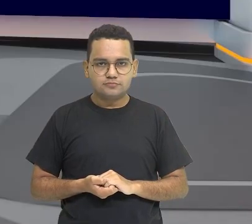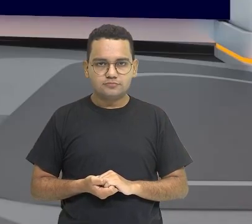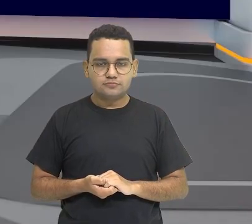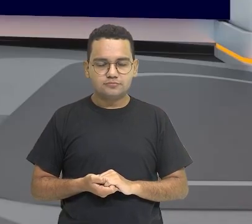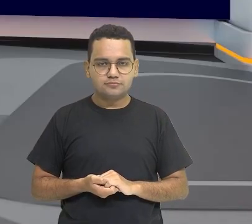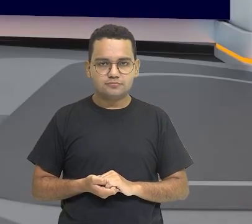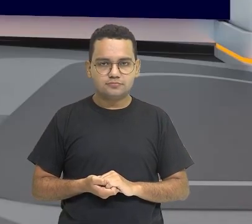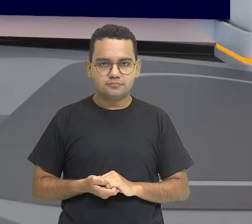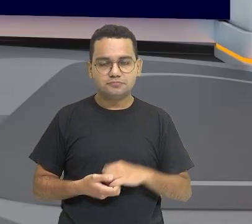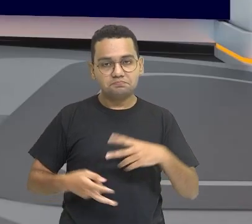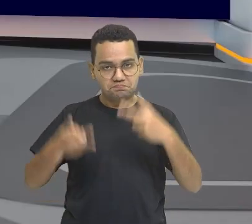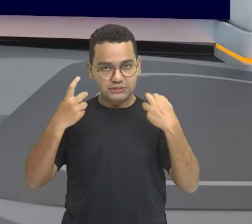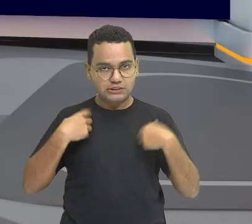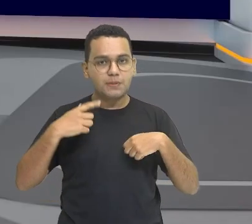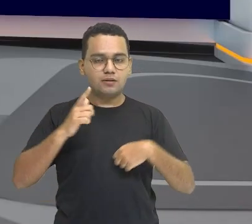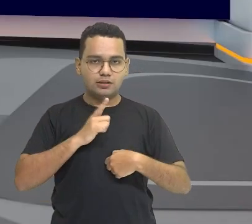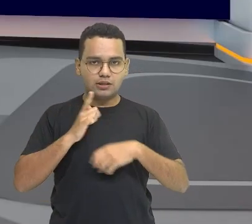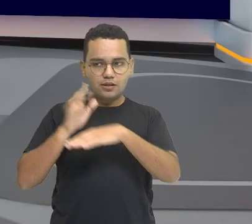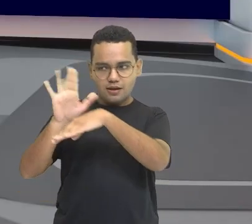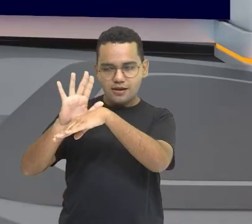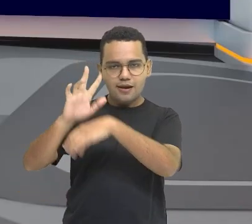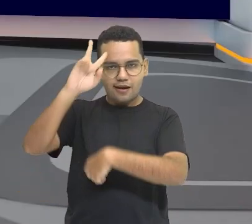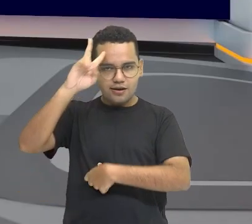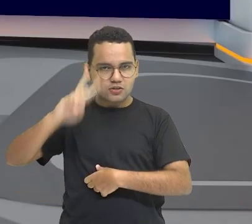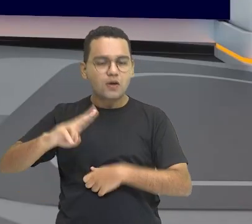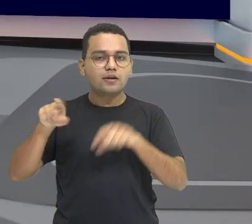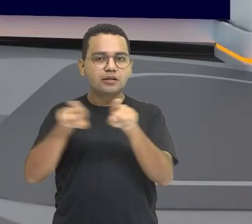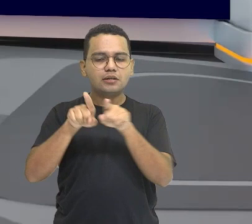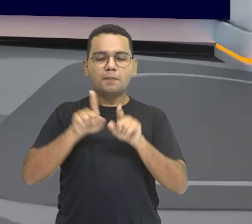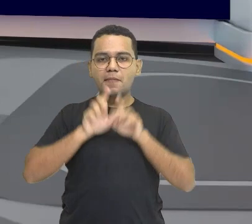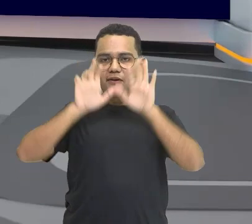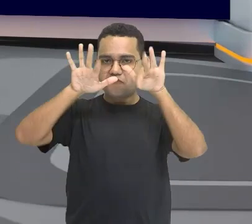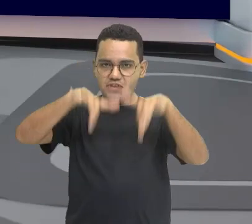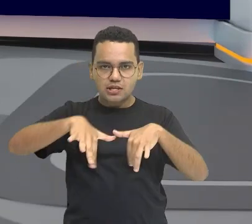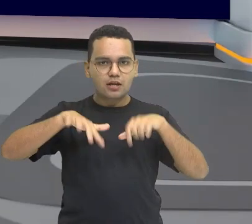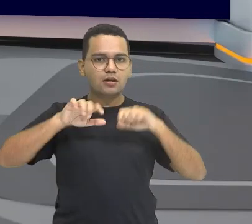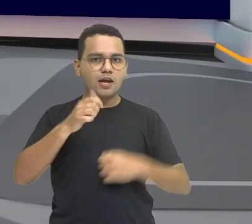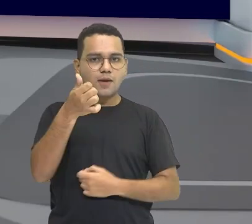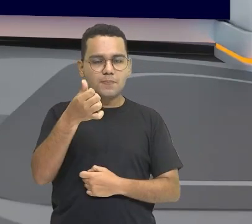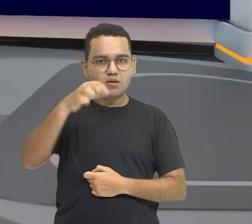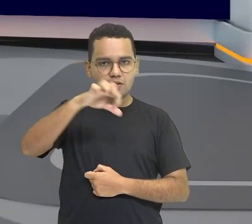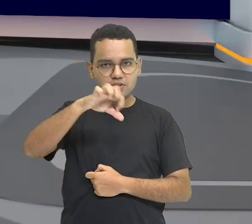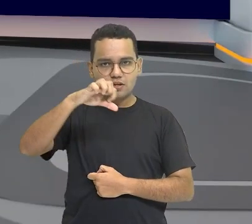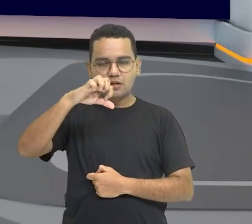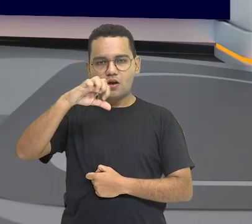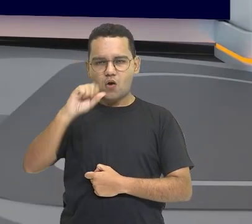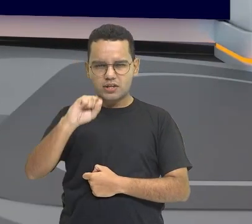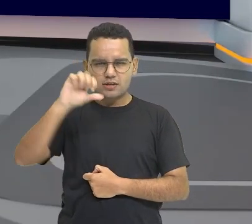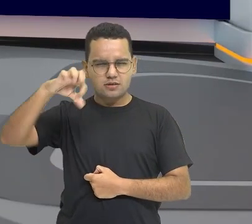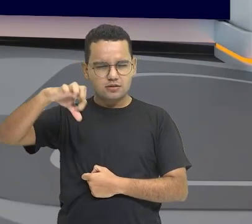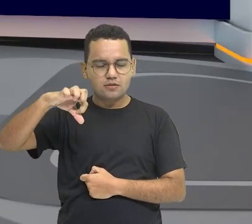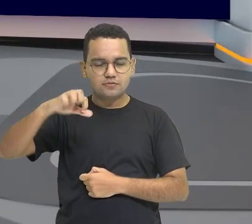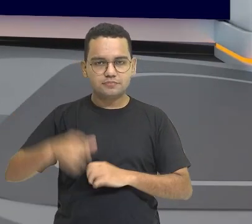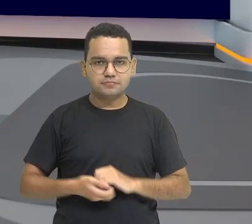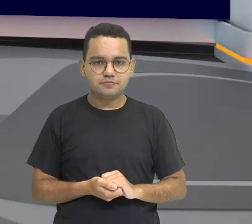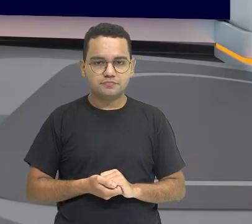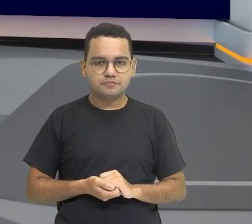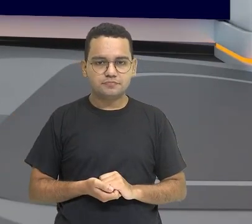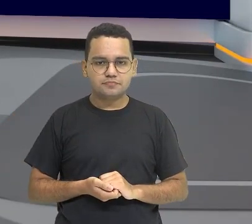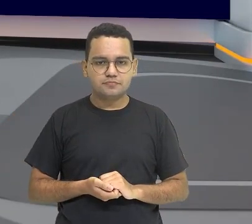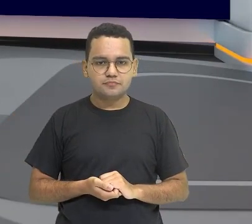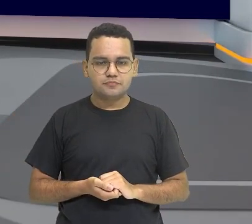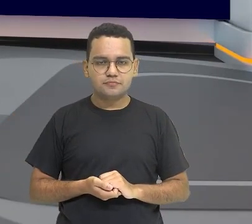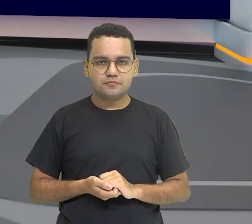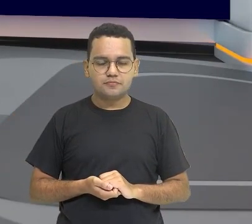Viram aí um pouco da história do Muro de Berlim, bem como do seu final em 1989, com a queda do Muro de Berlim, que simboliza ali